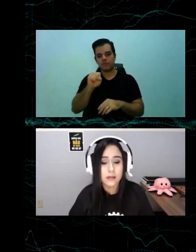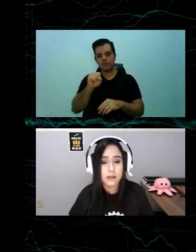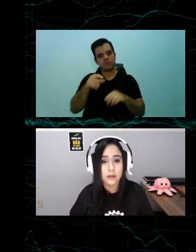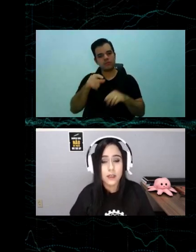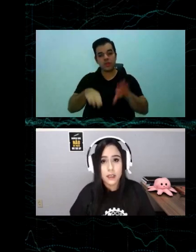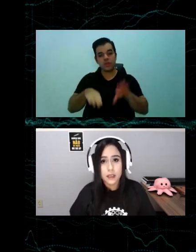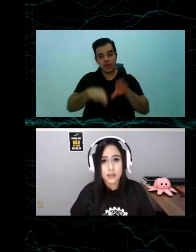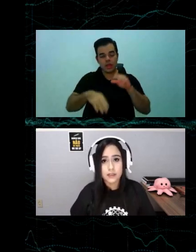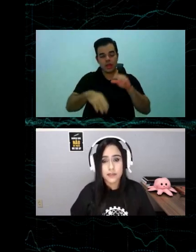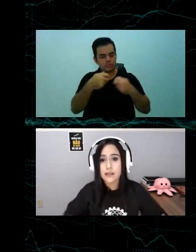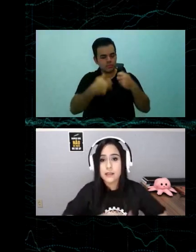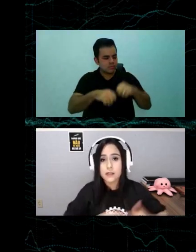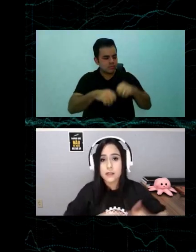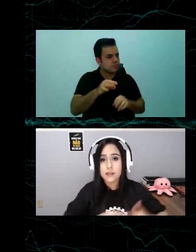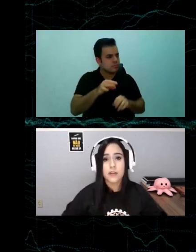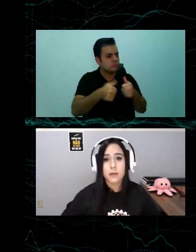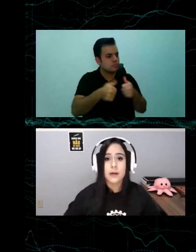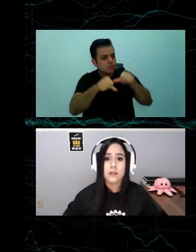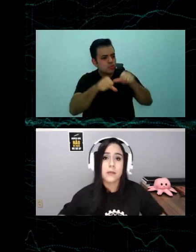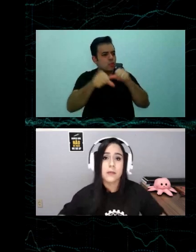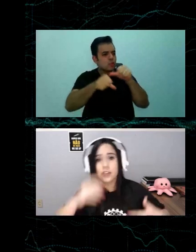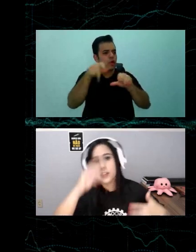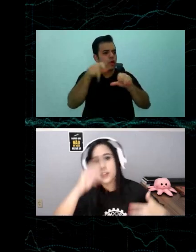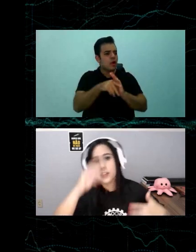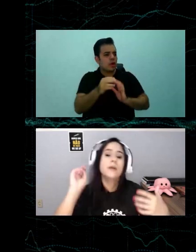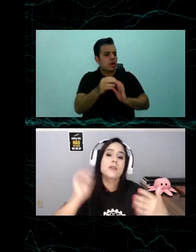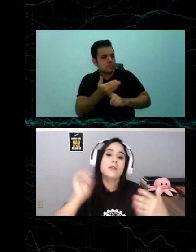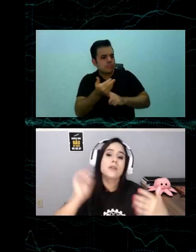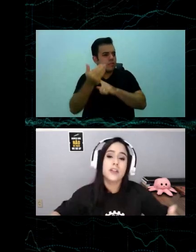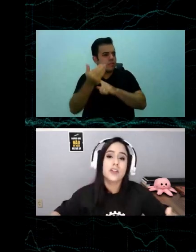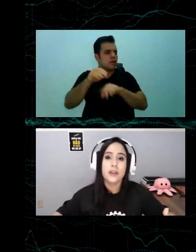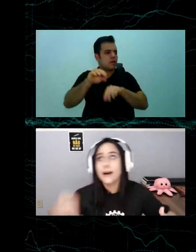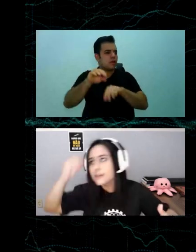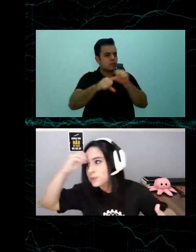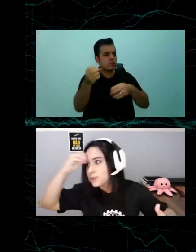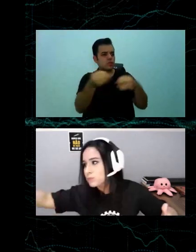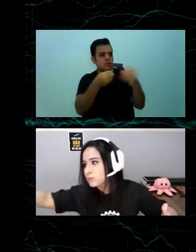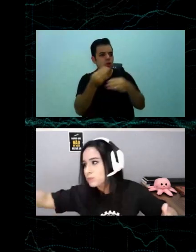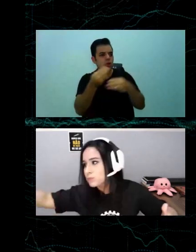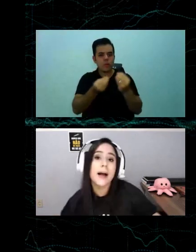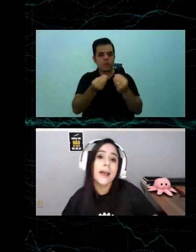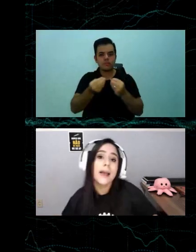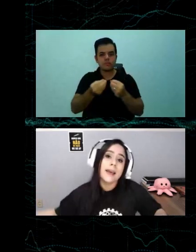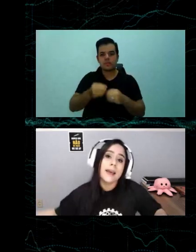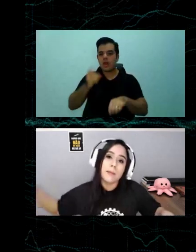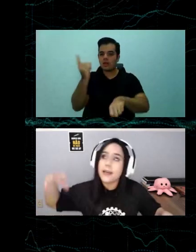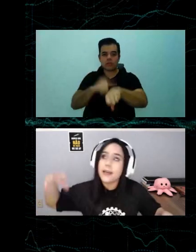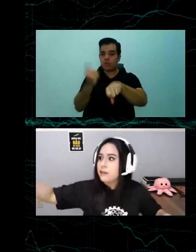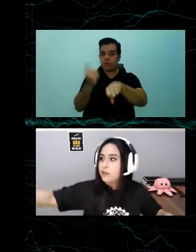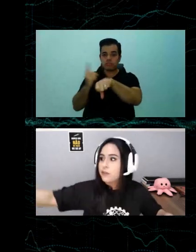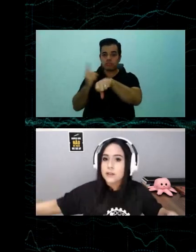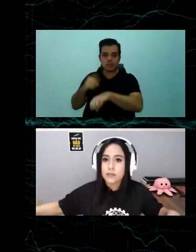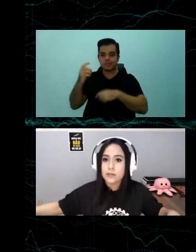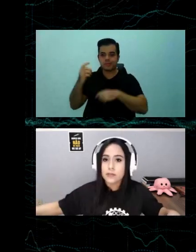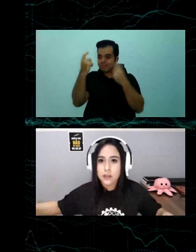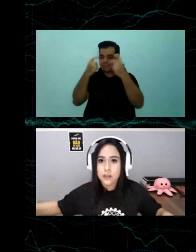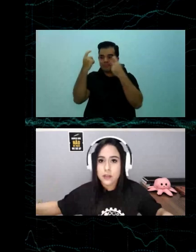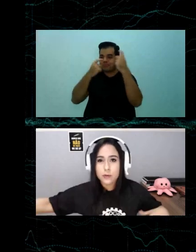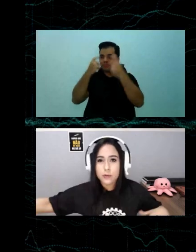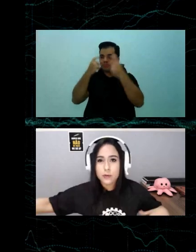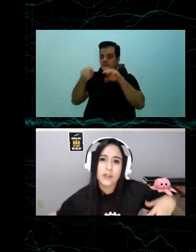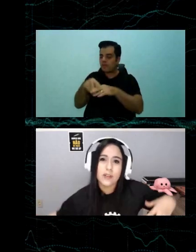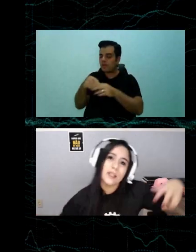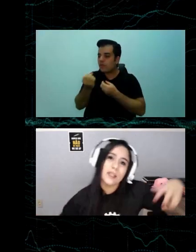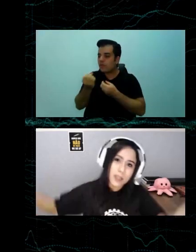migrações e upgrades, então você faz isso de uma forma mais automática e fica menos dependente de ter que, ah, eu preciso me preocupar em pegar informações que eu